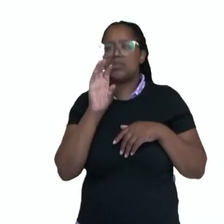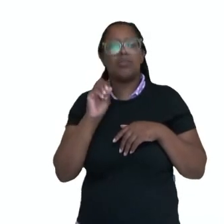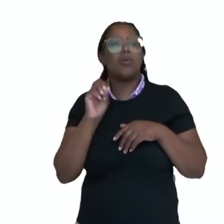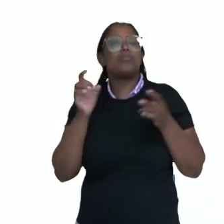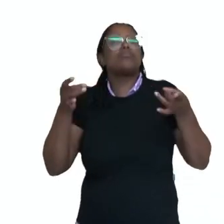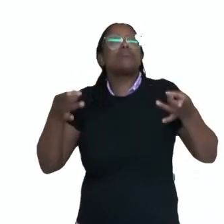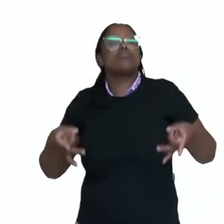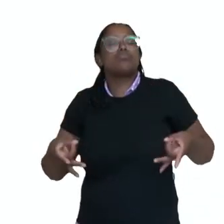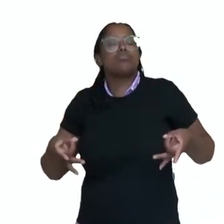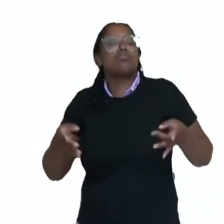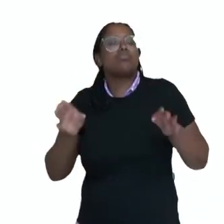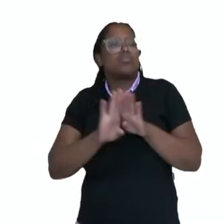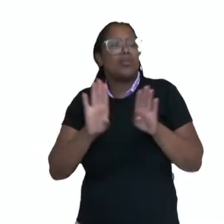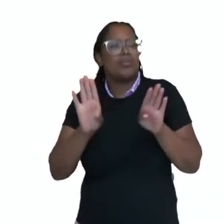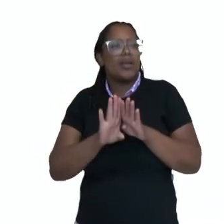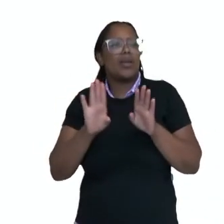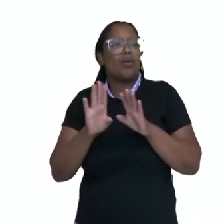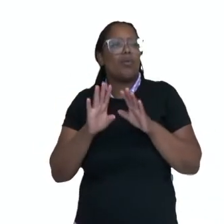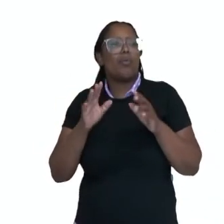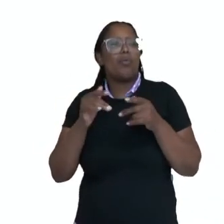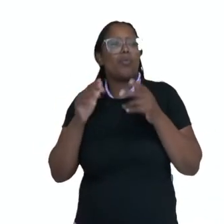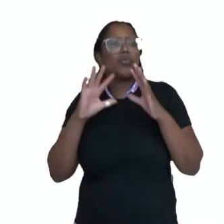shintoísmo, confucionismo.